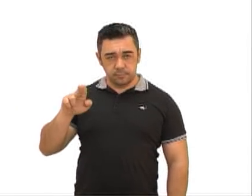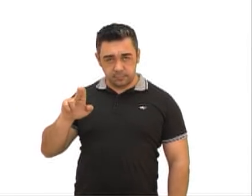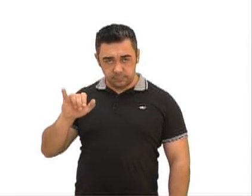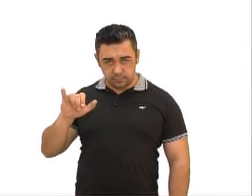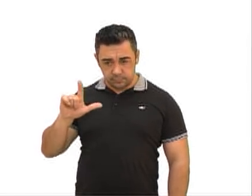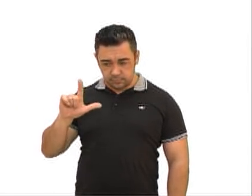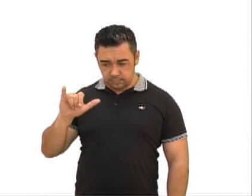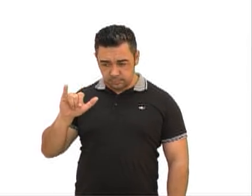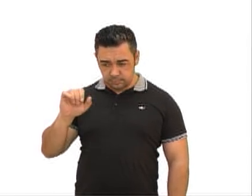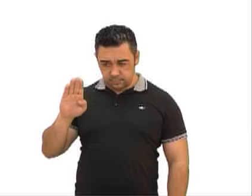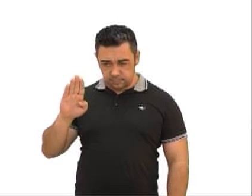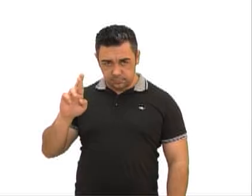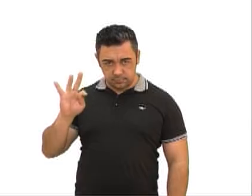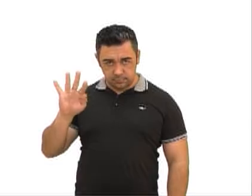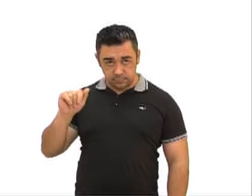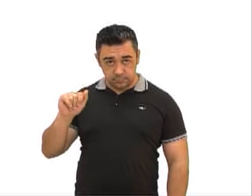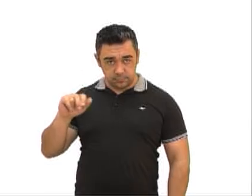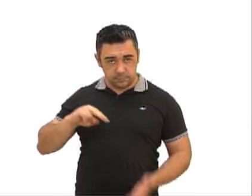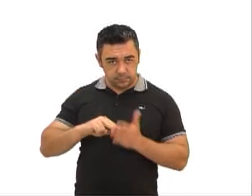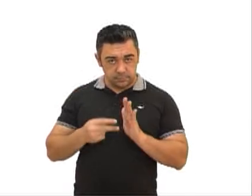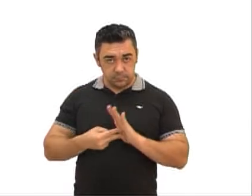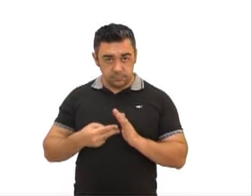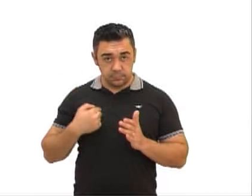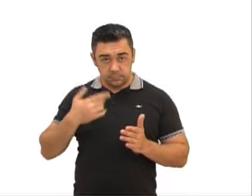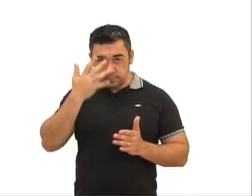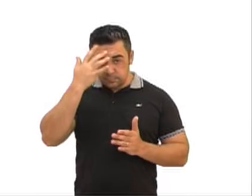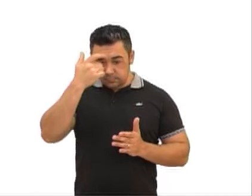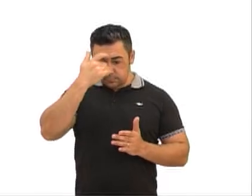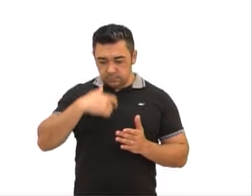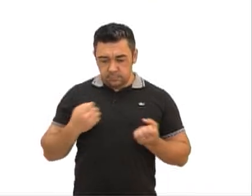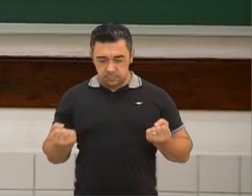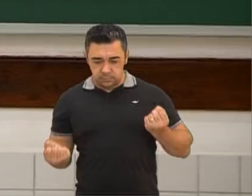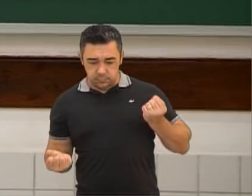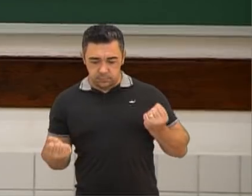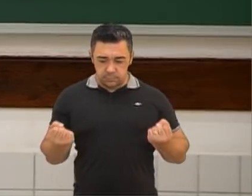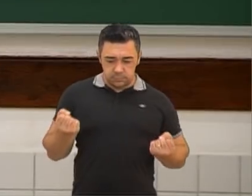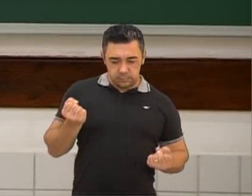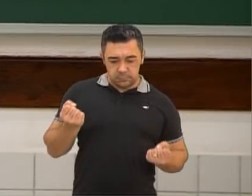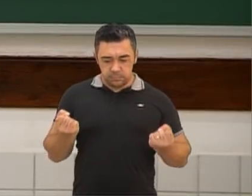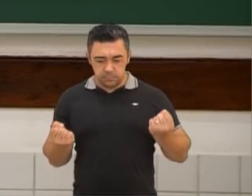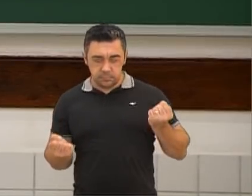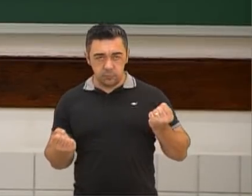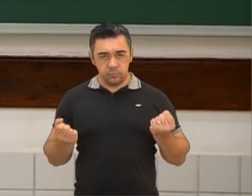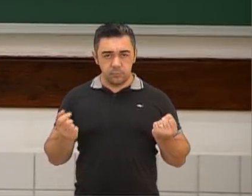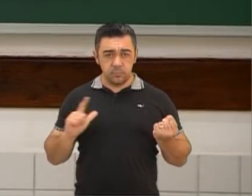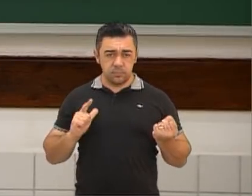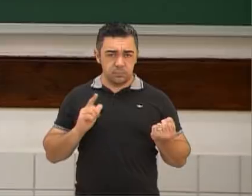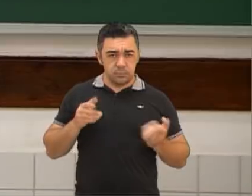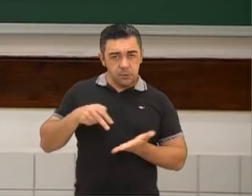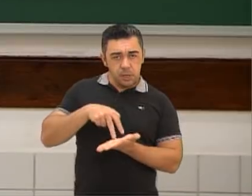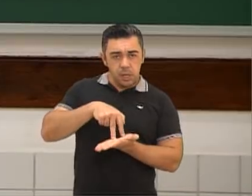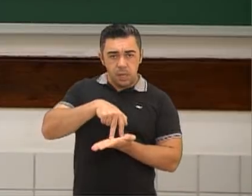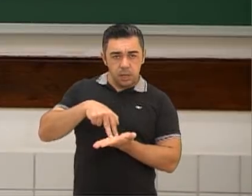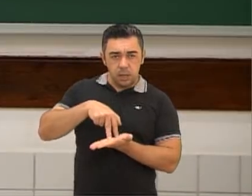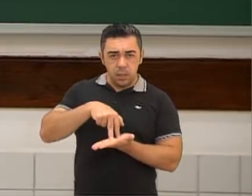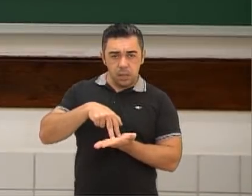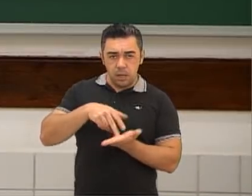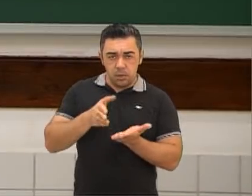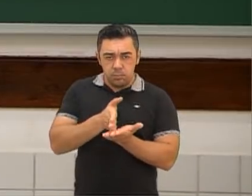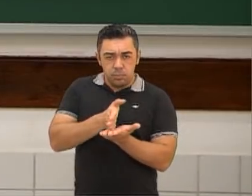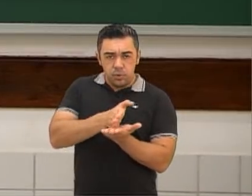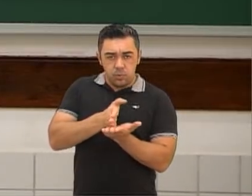É aquele que tem que se equilibrar sobre o arame ou sobre a corda bamba, ok?